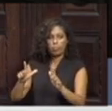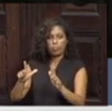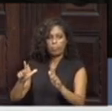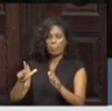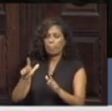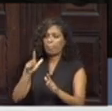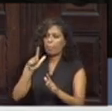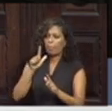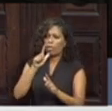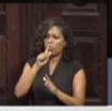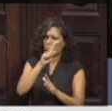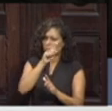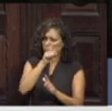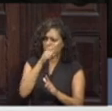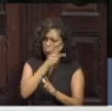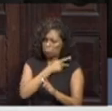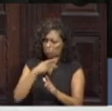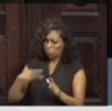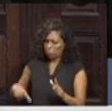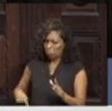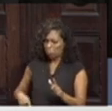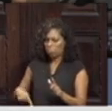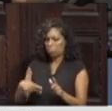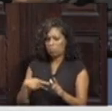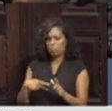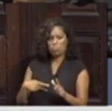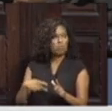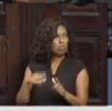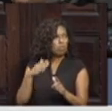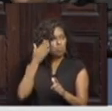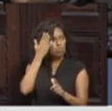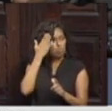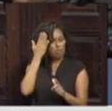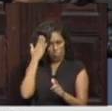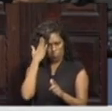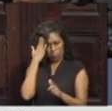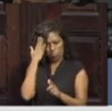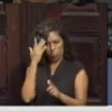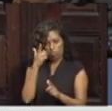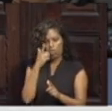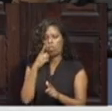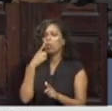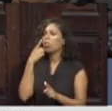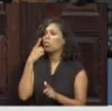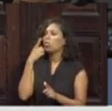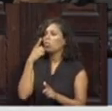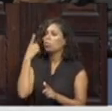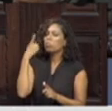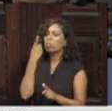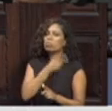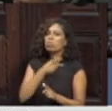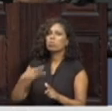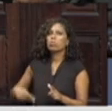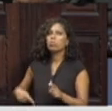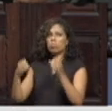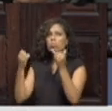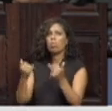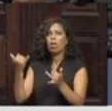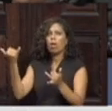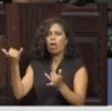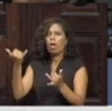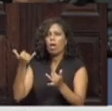tem conhecimento de alguma questão. Na tarde de ontem eu recebi uma notificação do MP e também, se